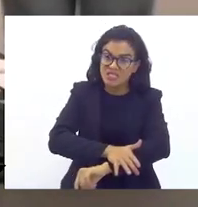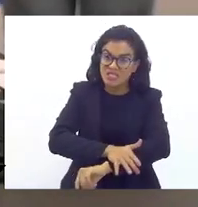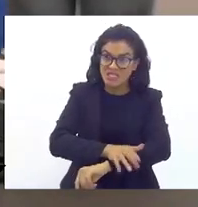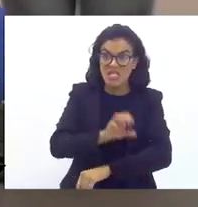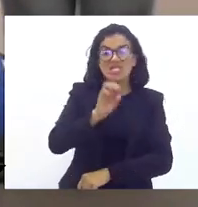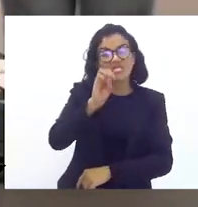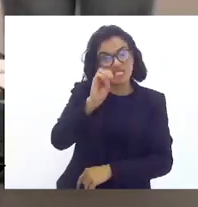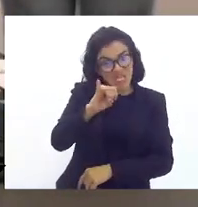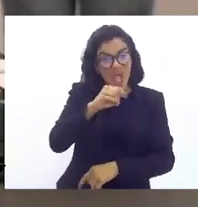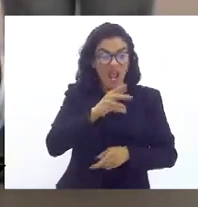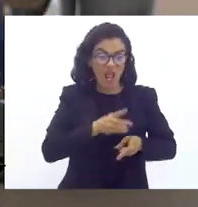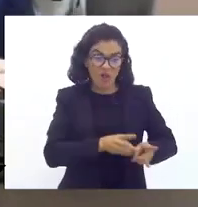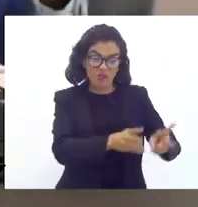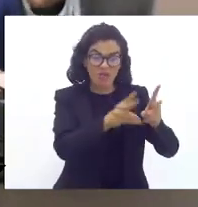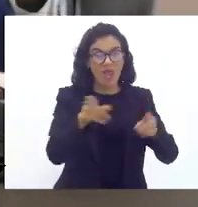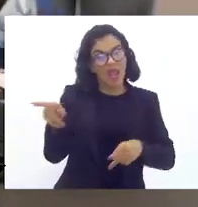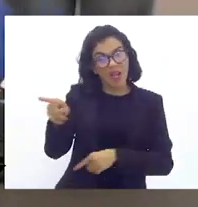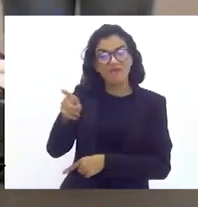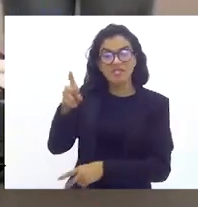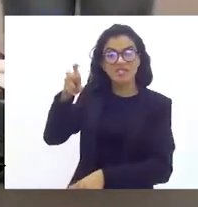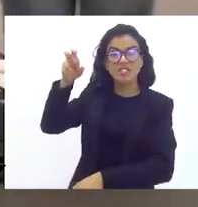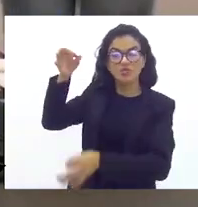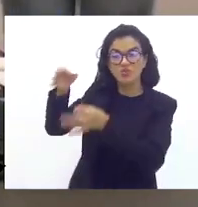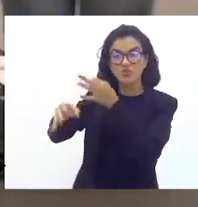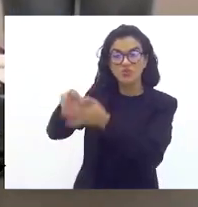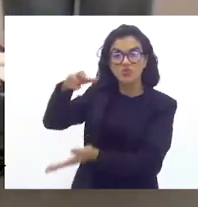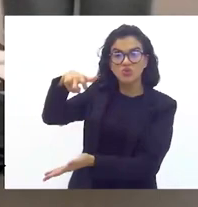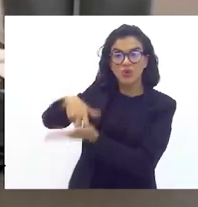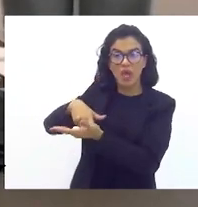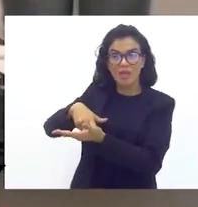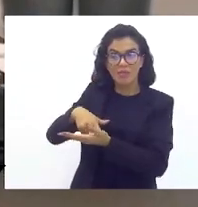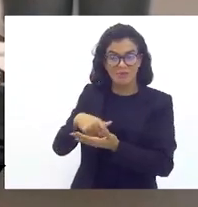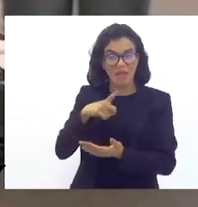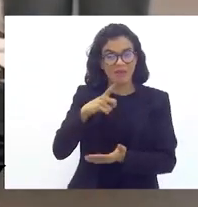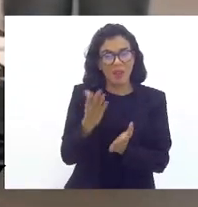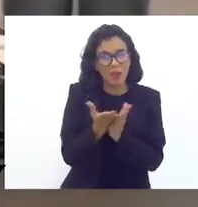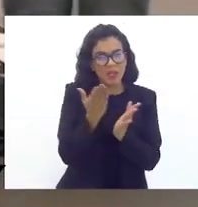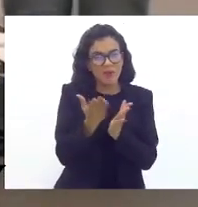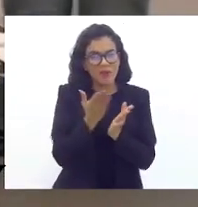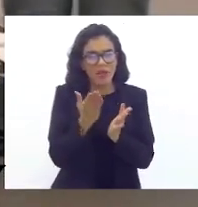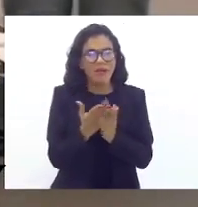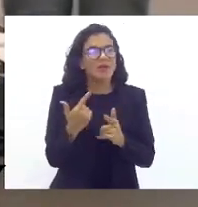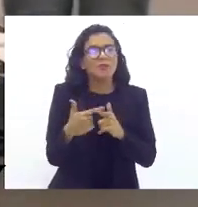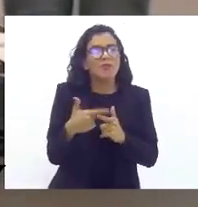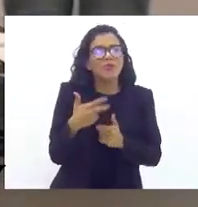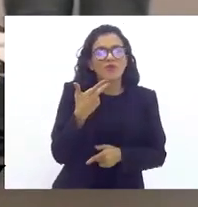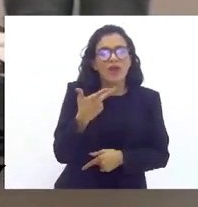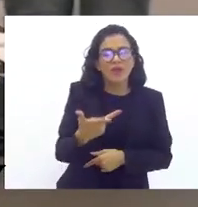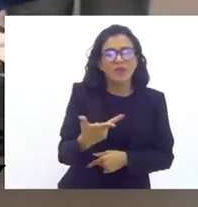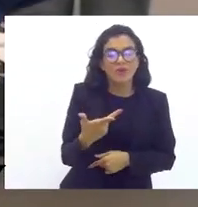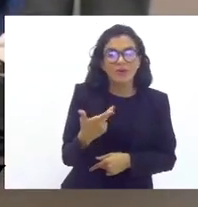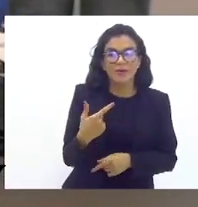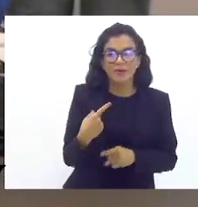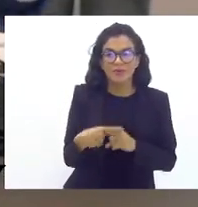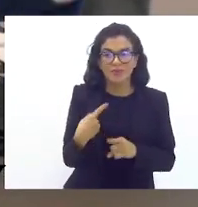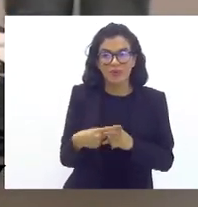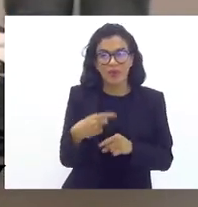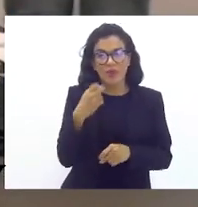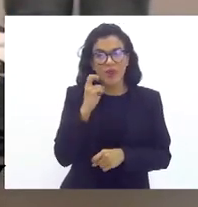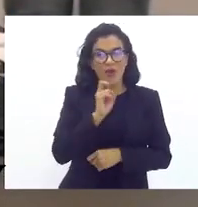minha Ângela dele será condenada porque as pessoas sabem disso mas tá na autobiografia dela E aí o que que eu tô falando isso porque eu vejo aqui